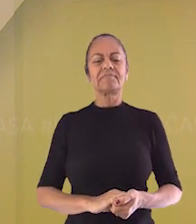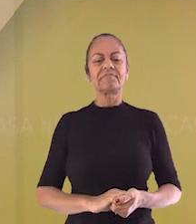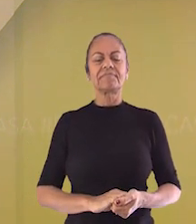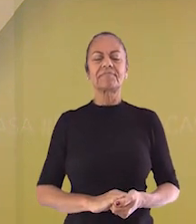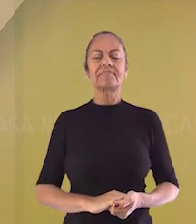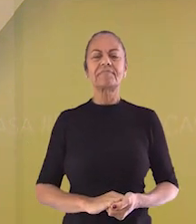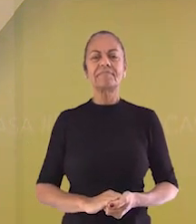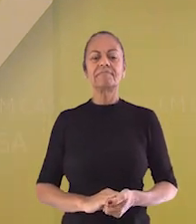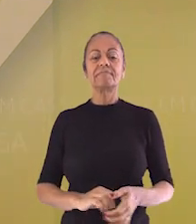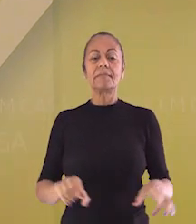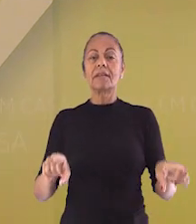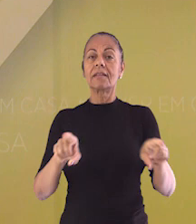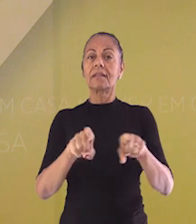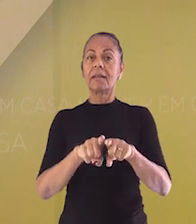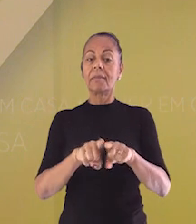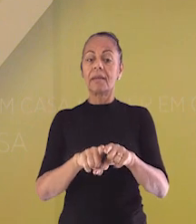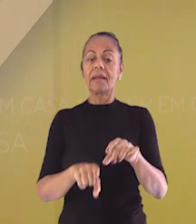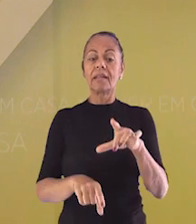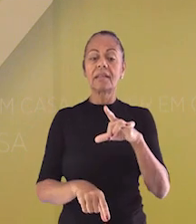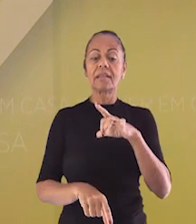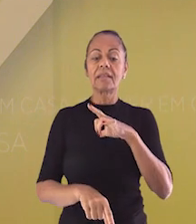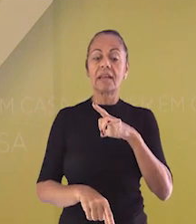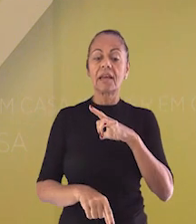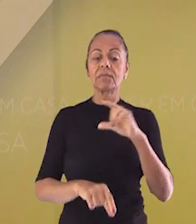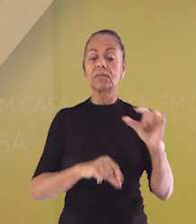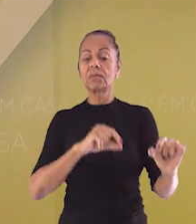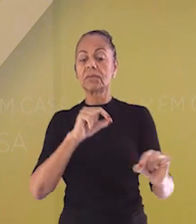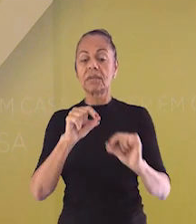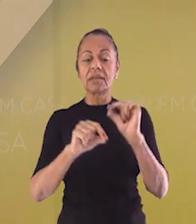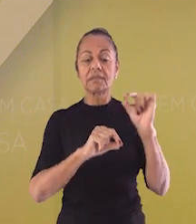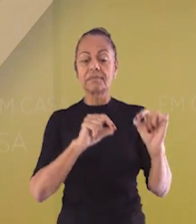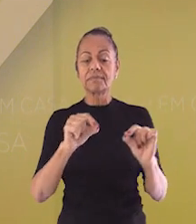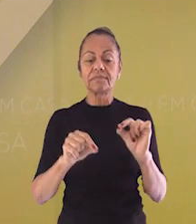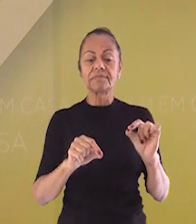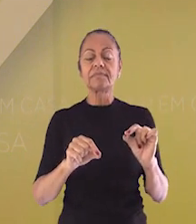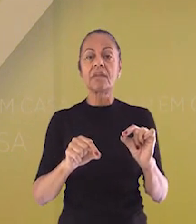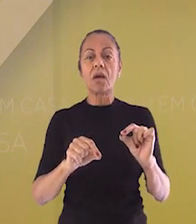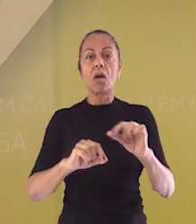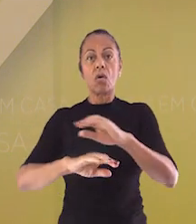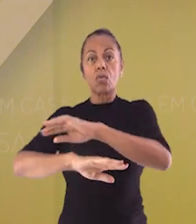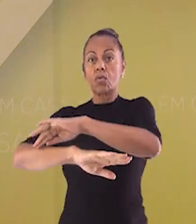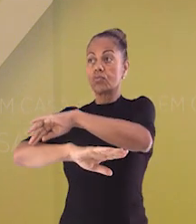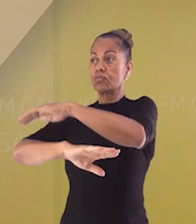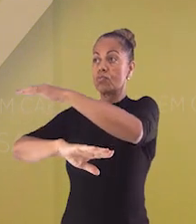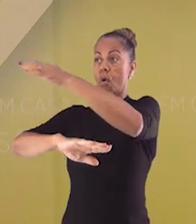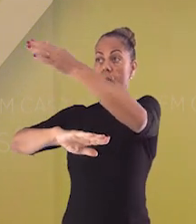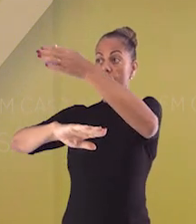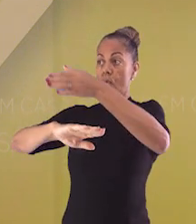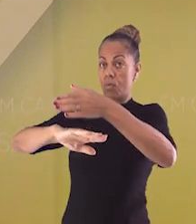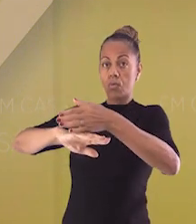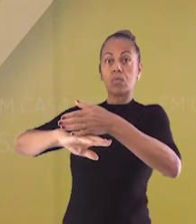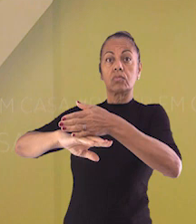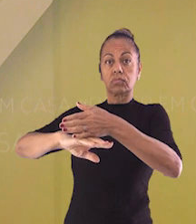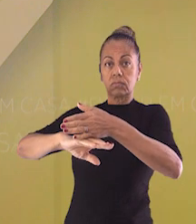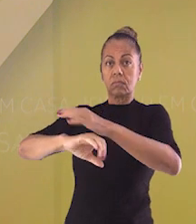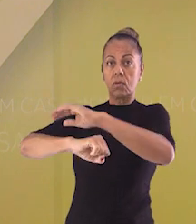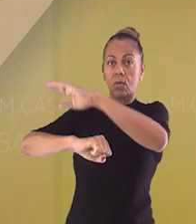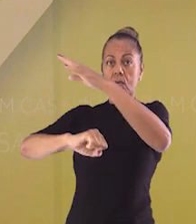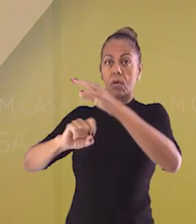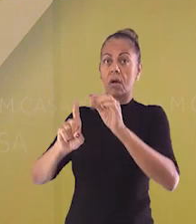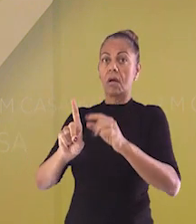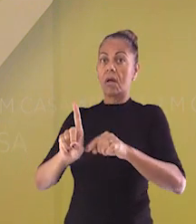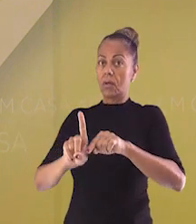mar. Também temos os morros. São exemplos de lugares com